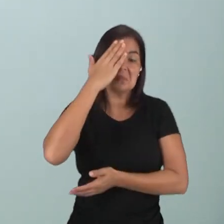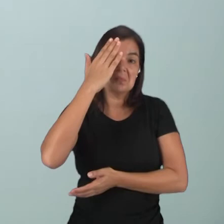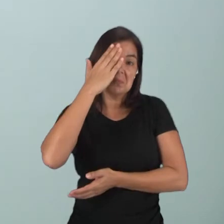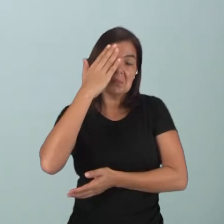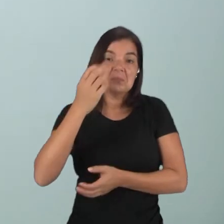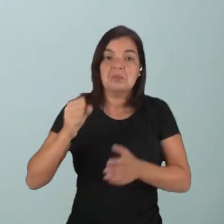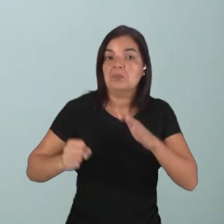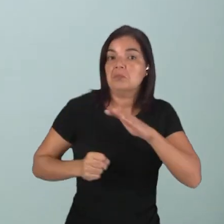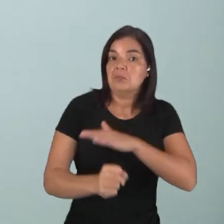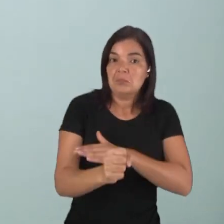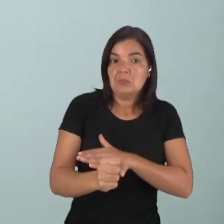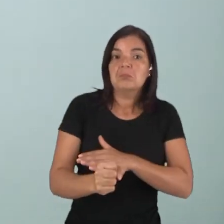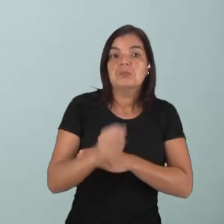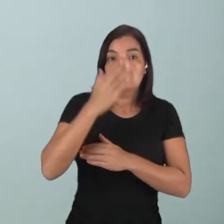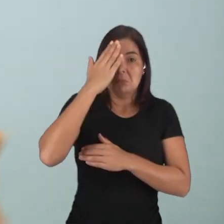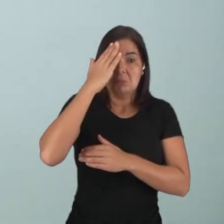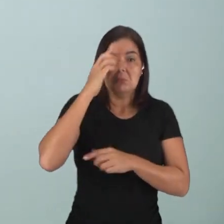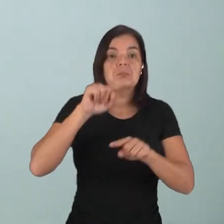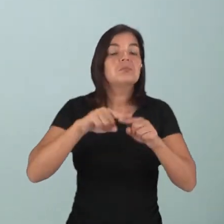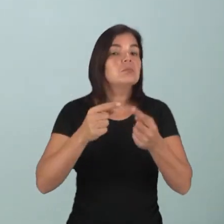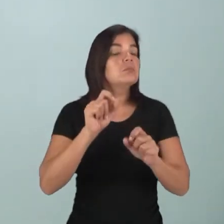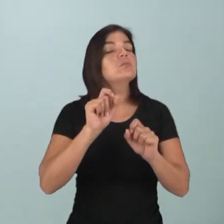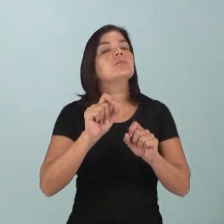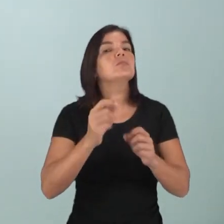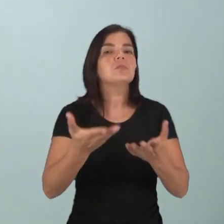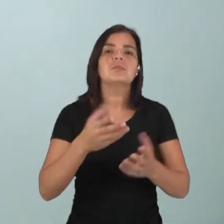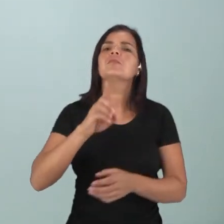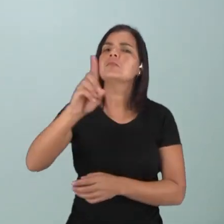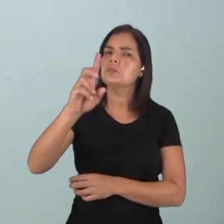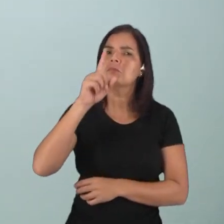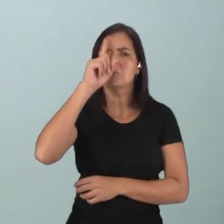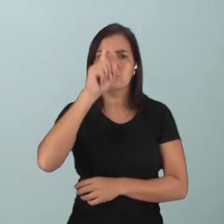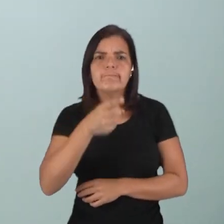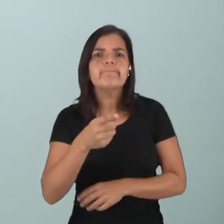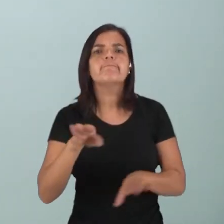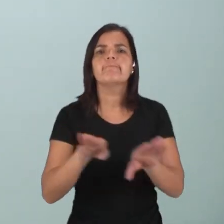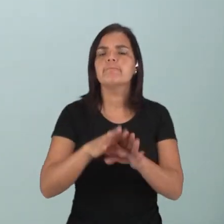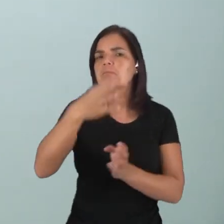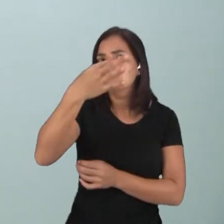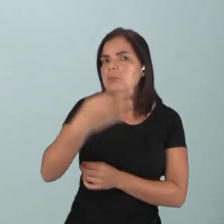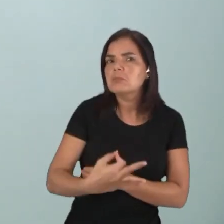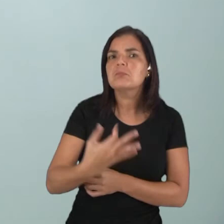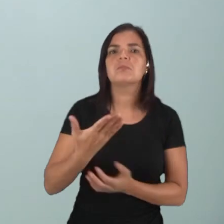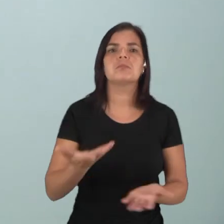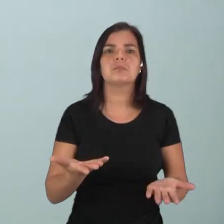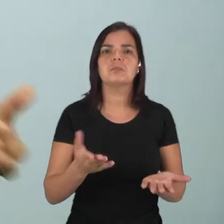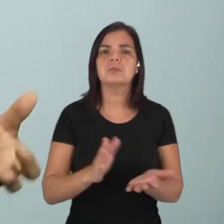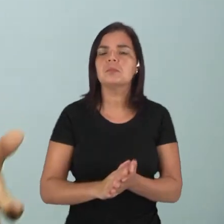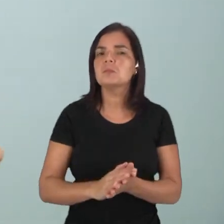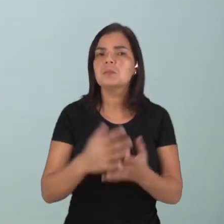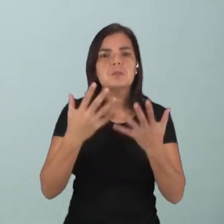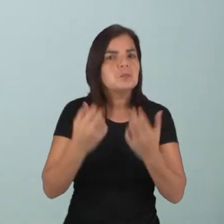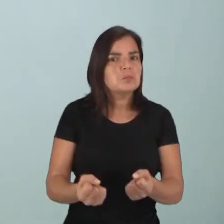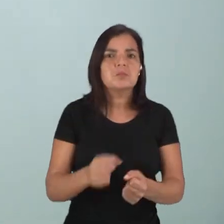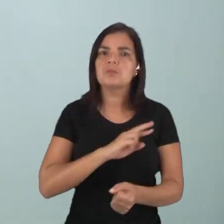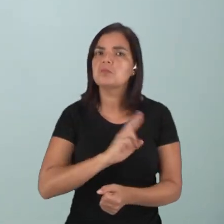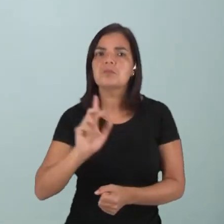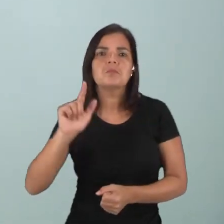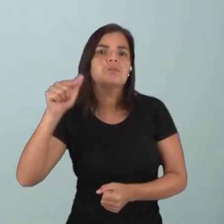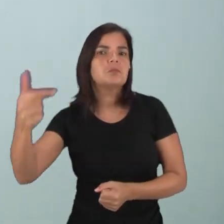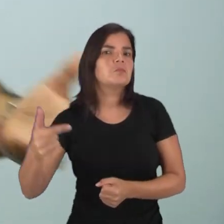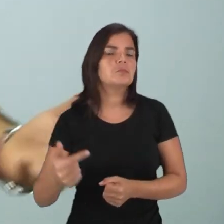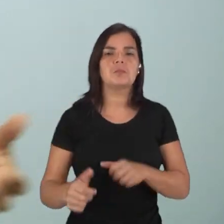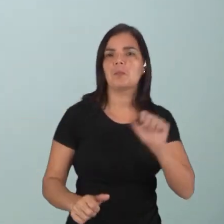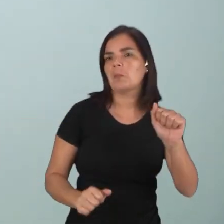ali, força a interpretação e diz que aquilo é o que Deus está falando, que aquilo que é o certo, que não deve aceitar a religião do A